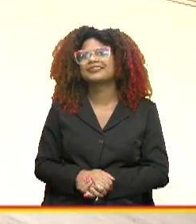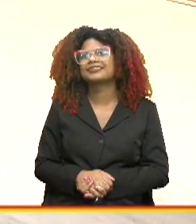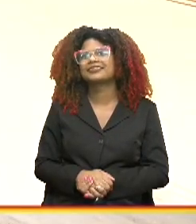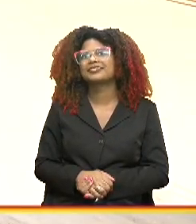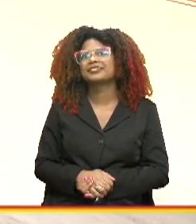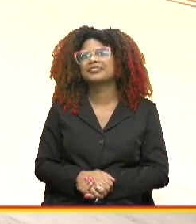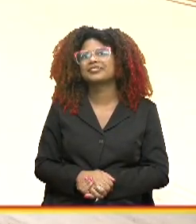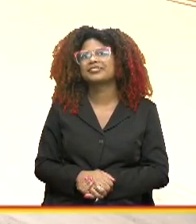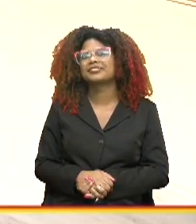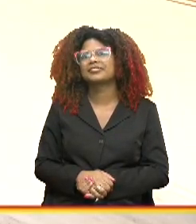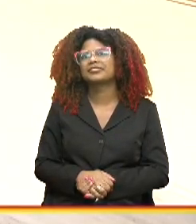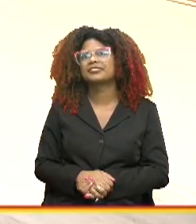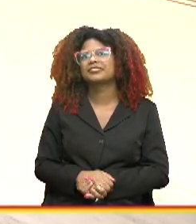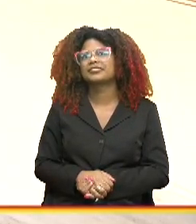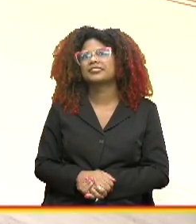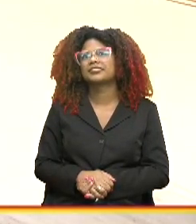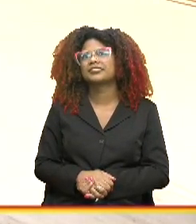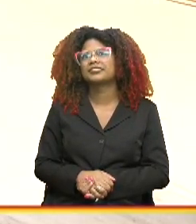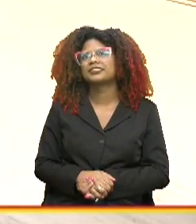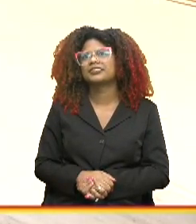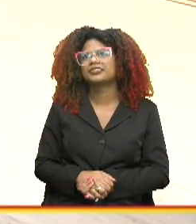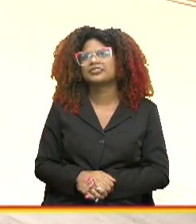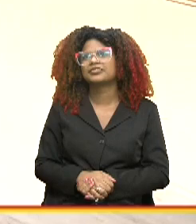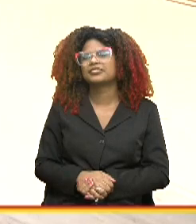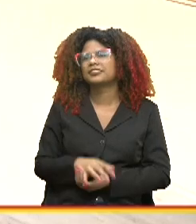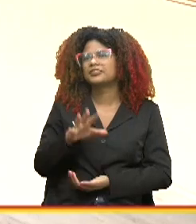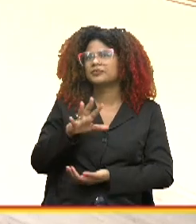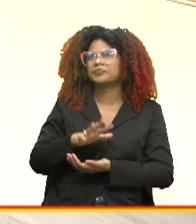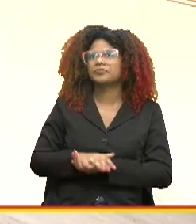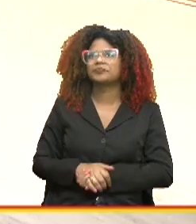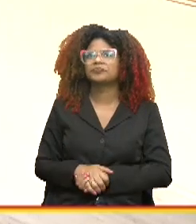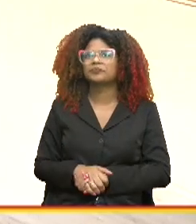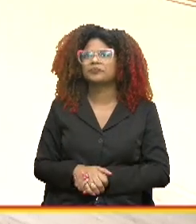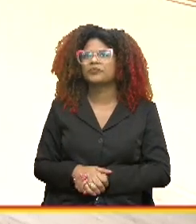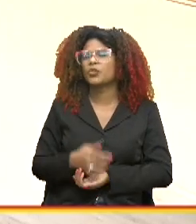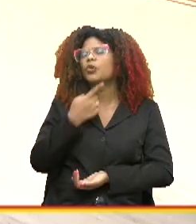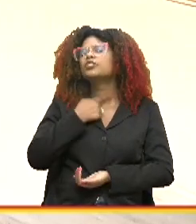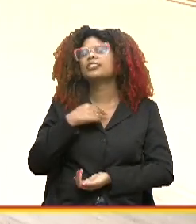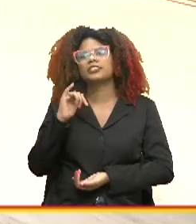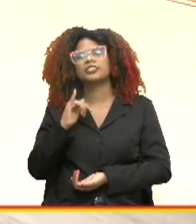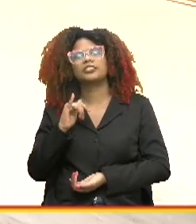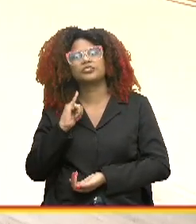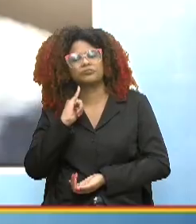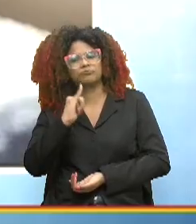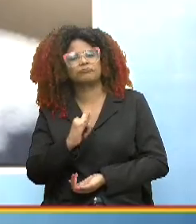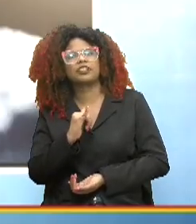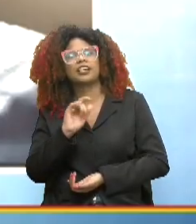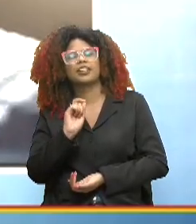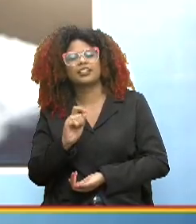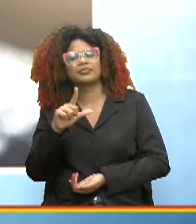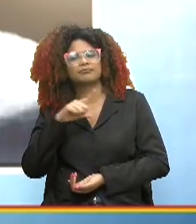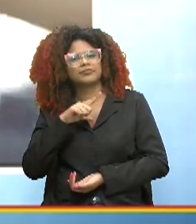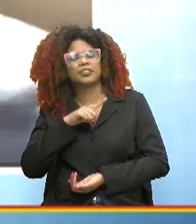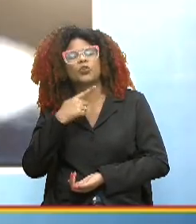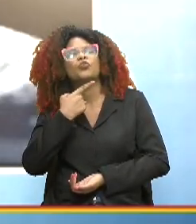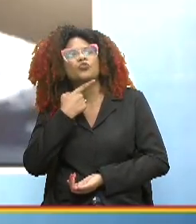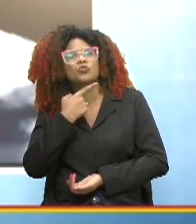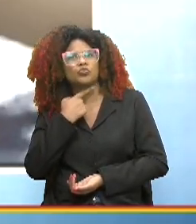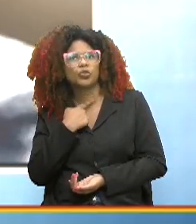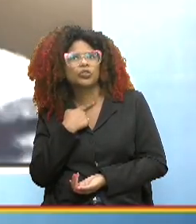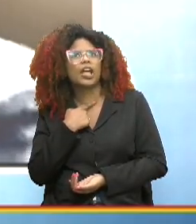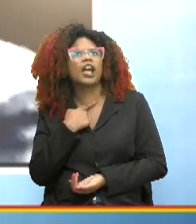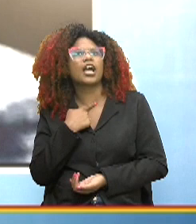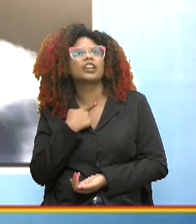eu falei muito eu eu eu gostaria de dizer que que quem tem vontade vai